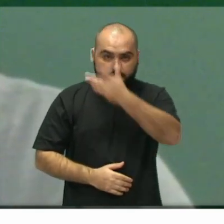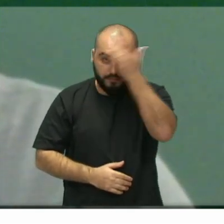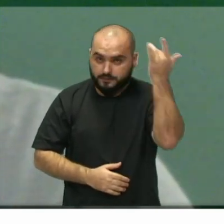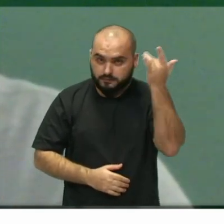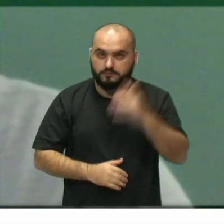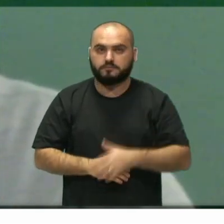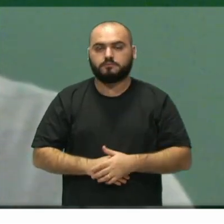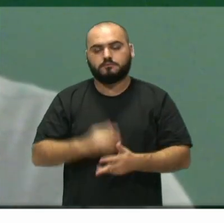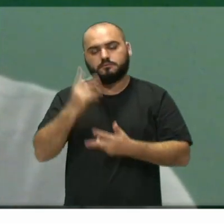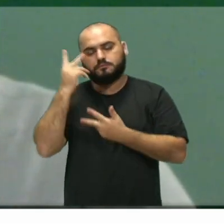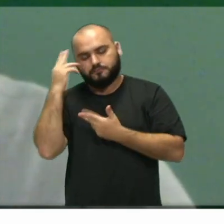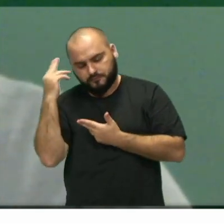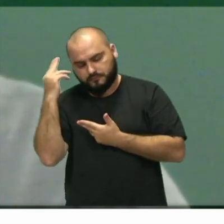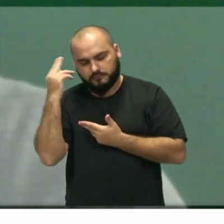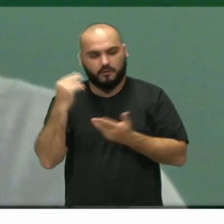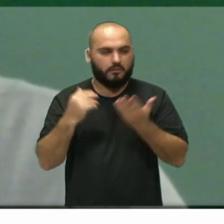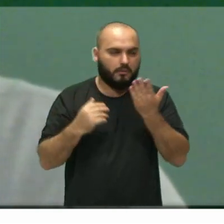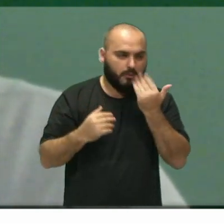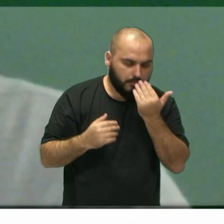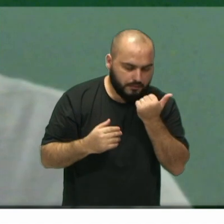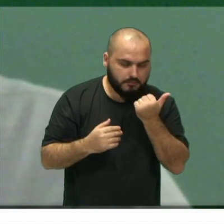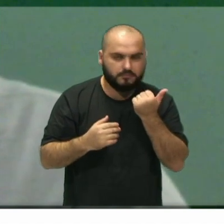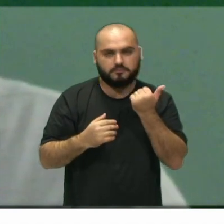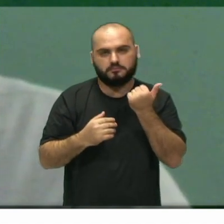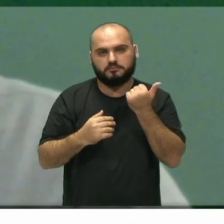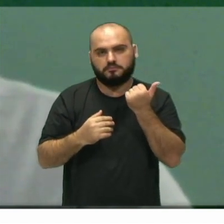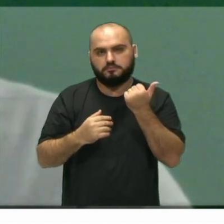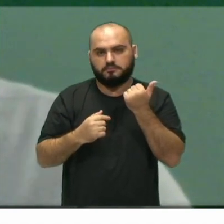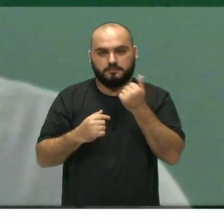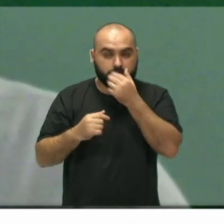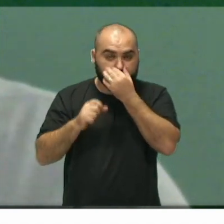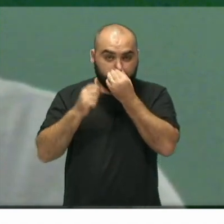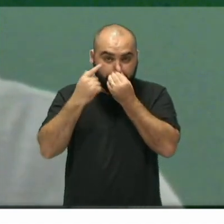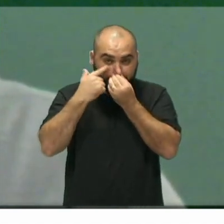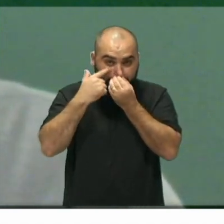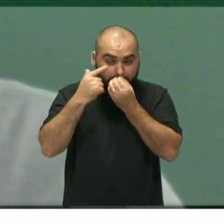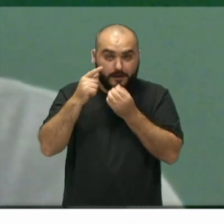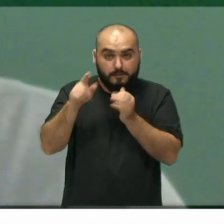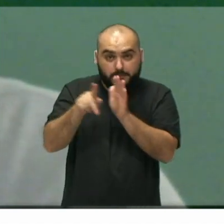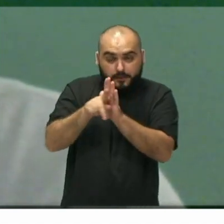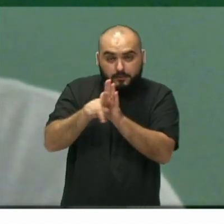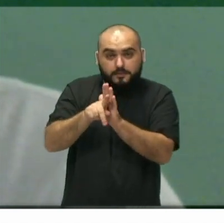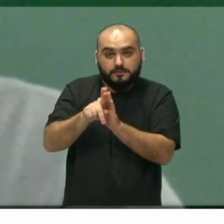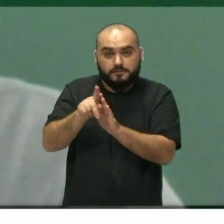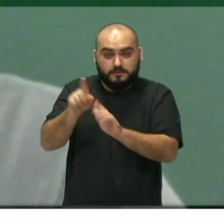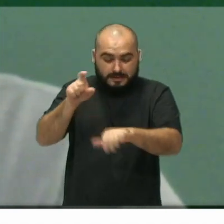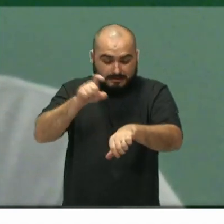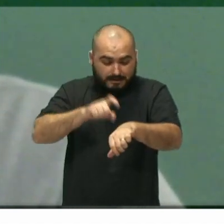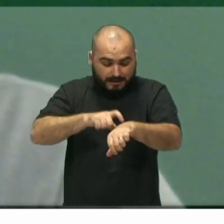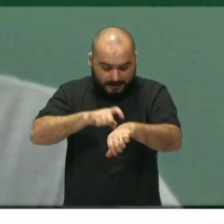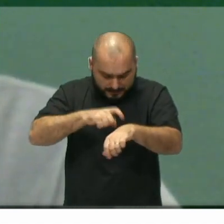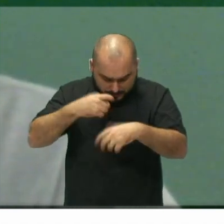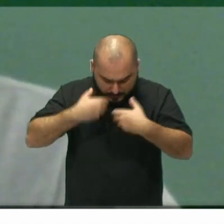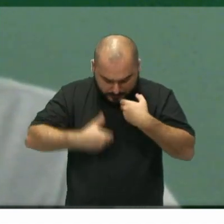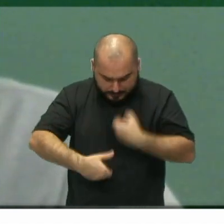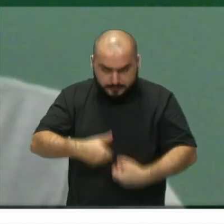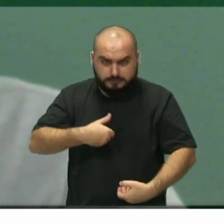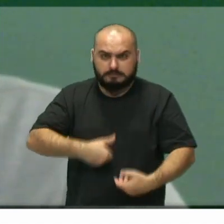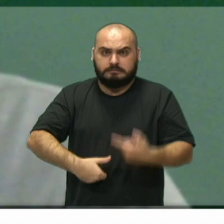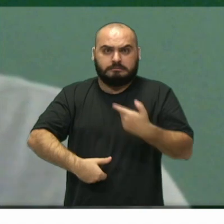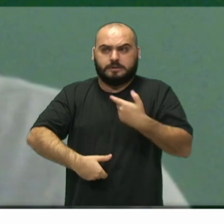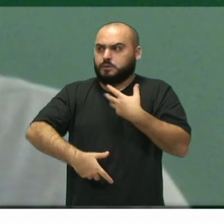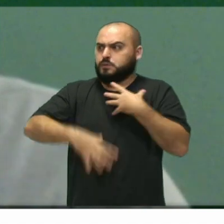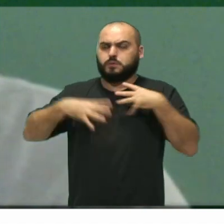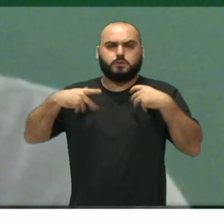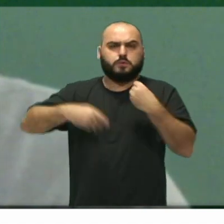que tem sono, começam a comer a hora que tem fome, e quando vê, o seu relógio biológico está completamente desregulado.